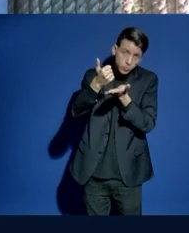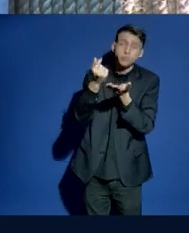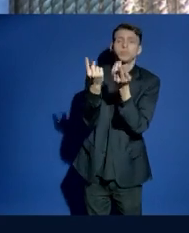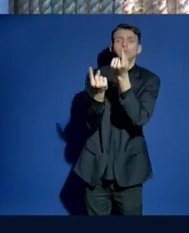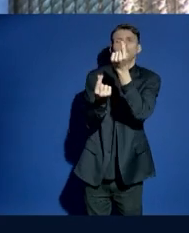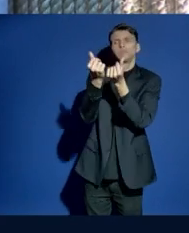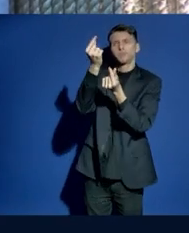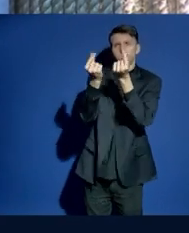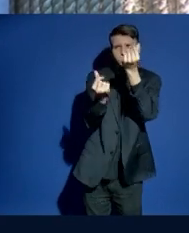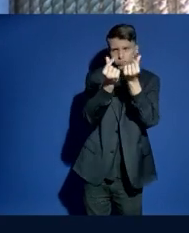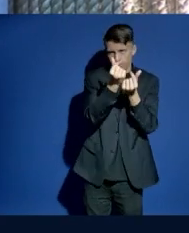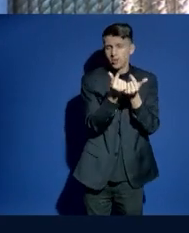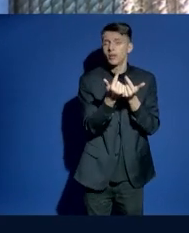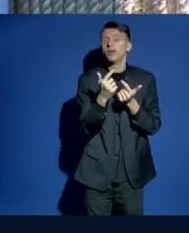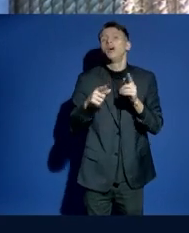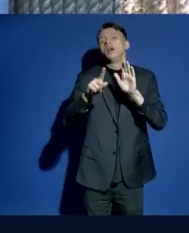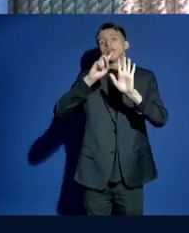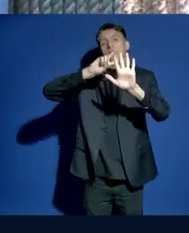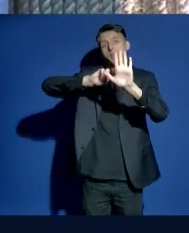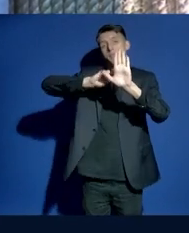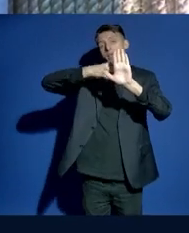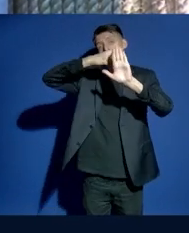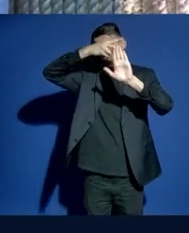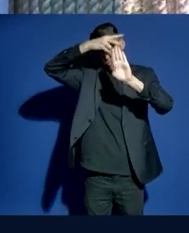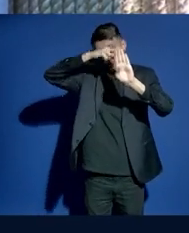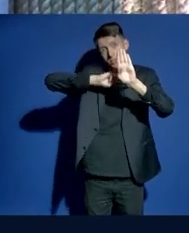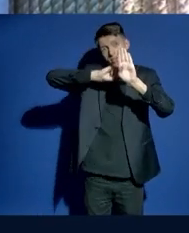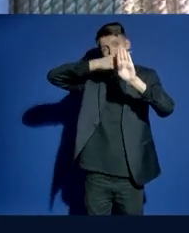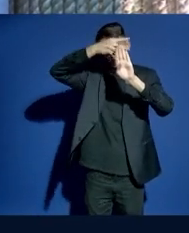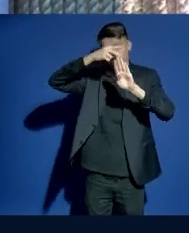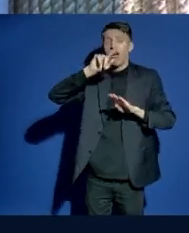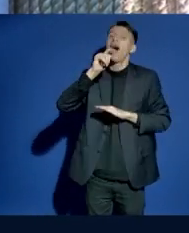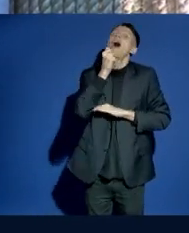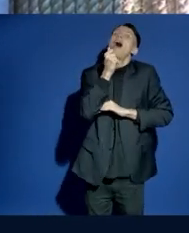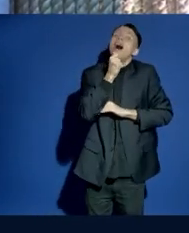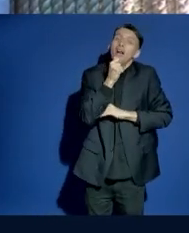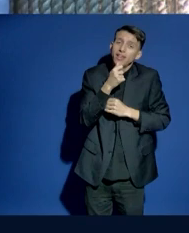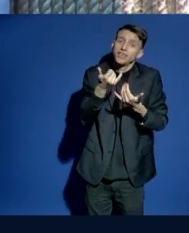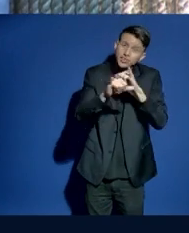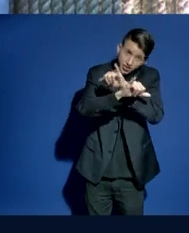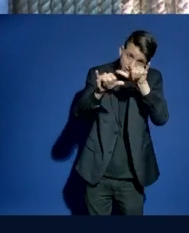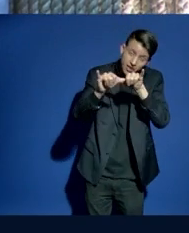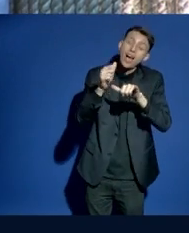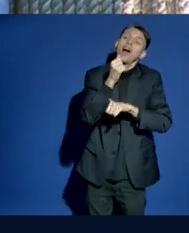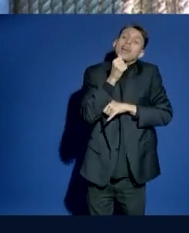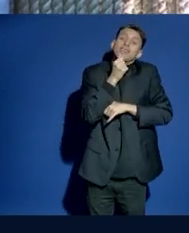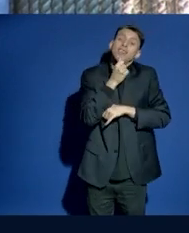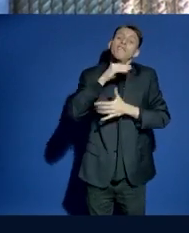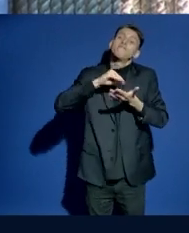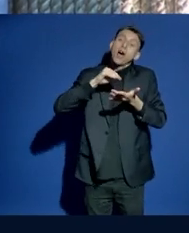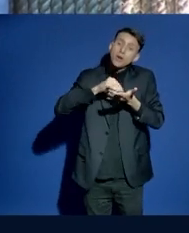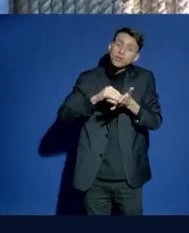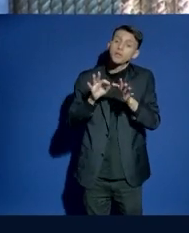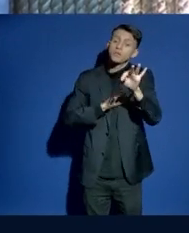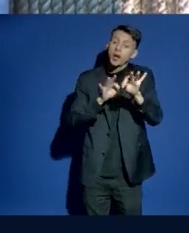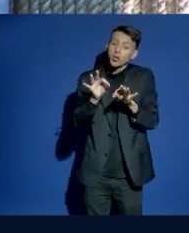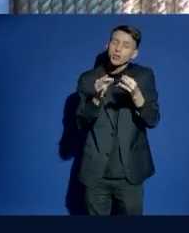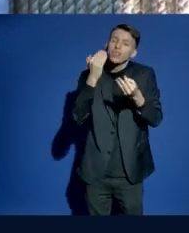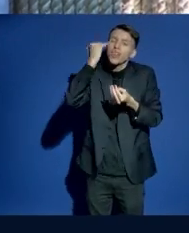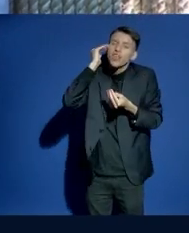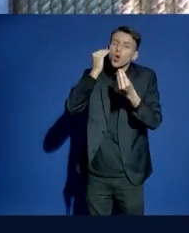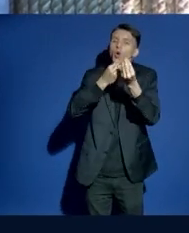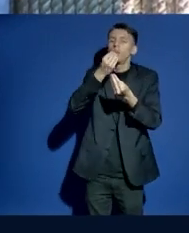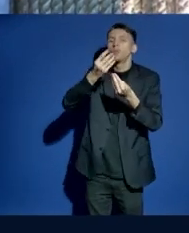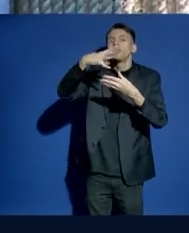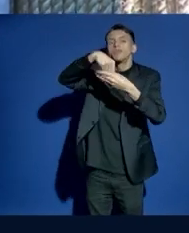a dica aqui para os meus amigos do BTG talvez não esteja preparado ainda para entender a dinâmica do